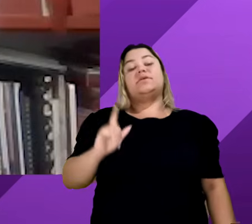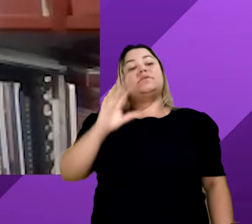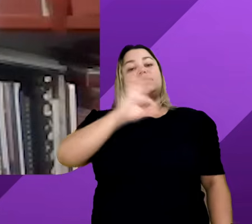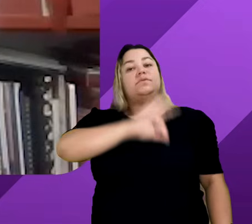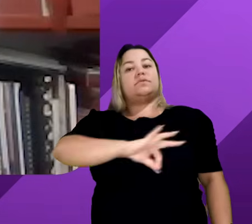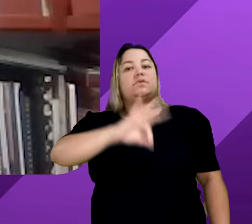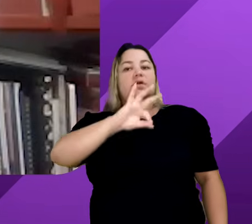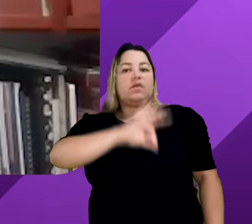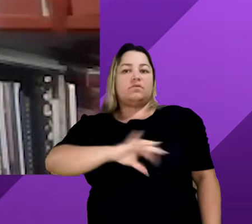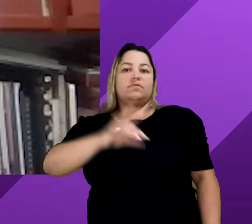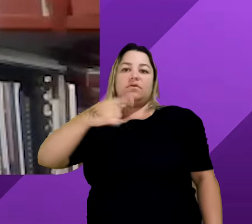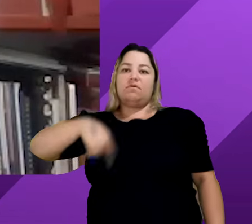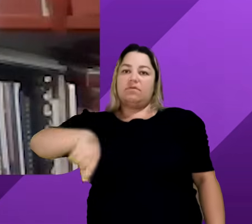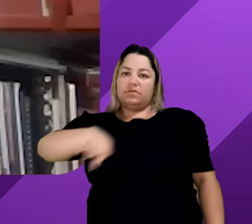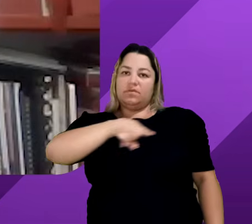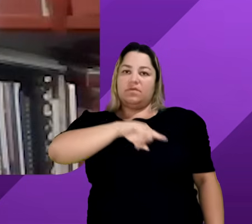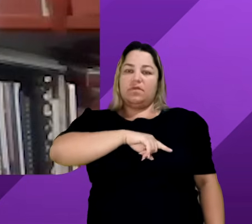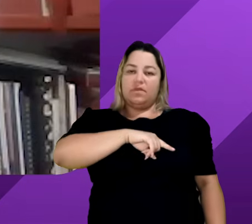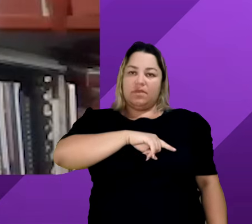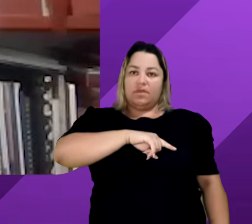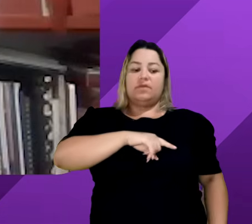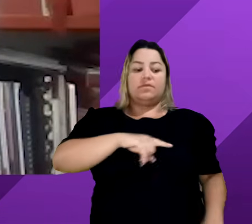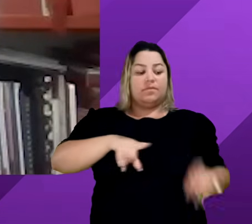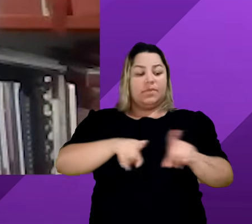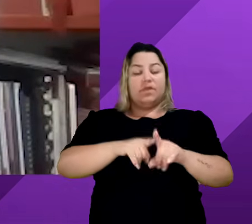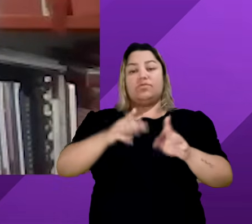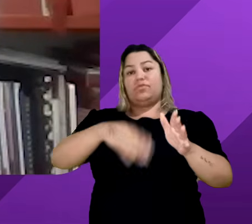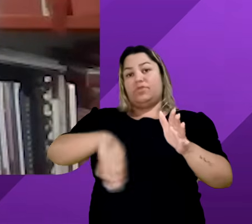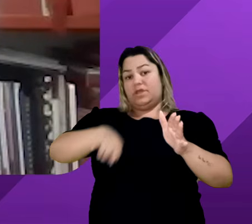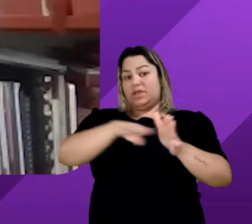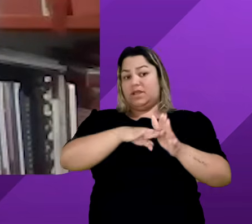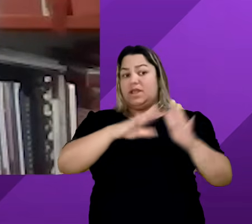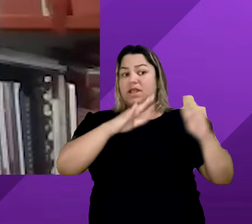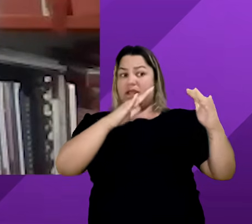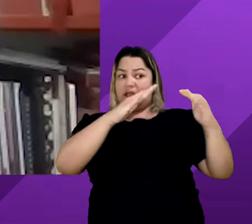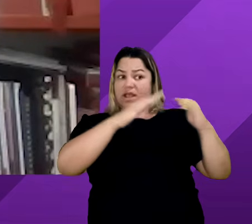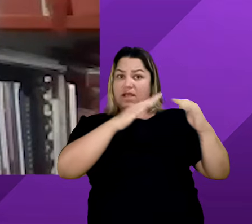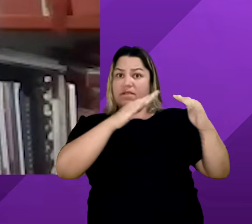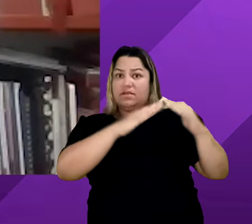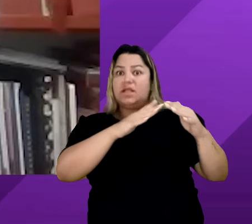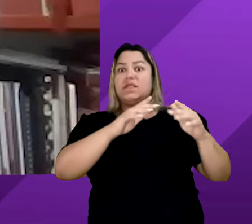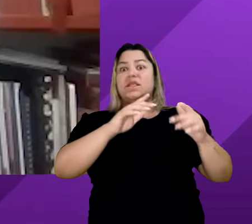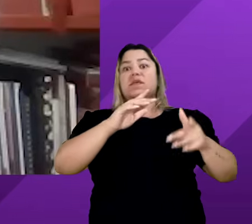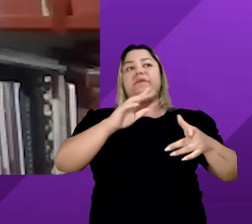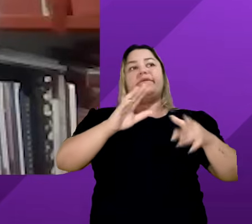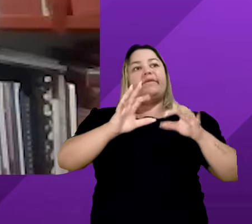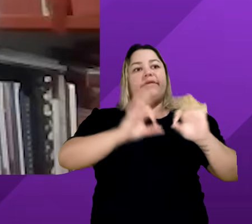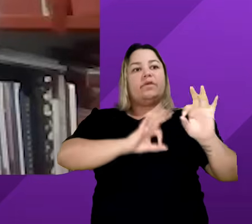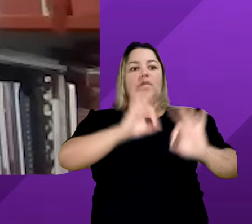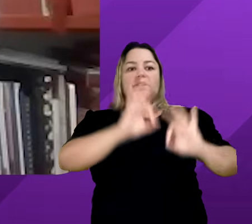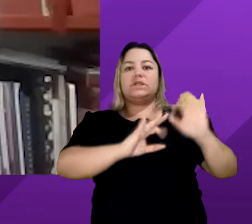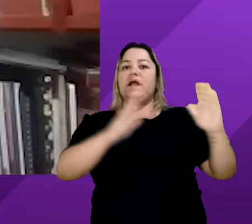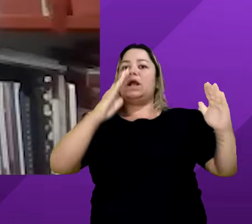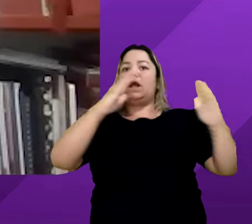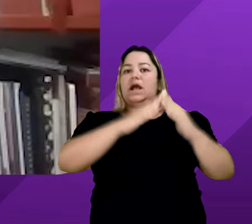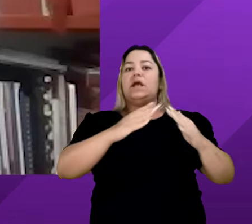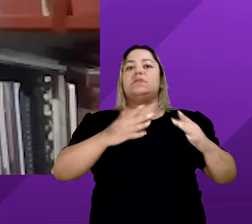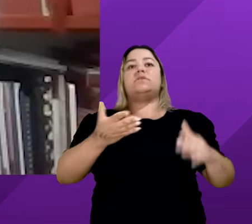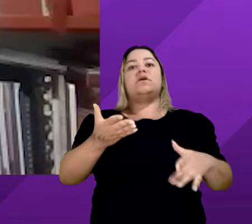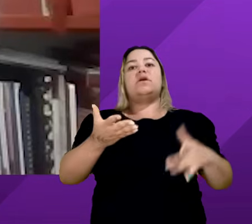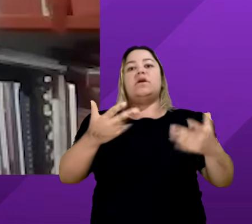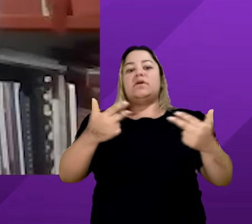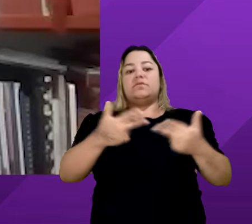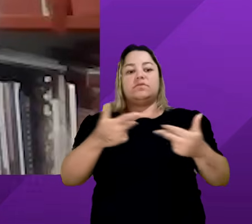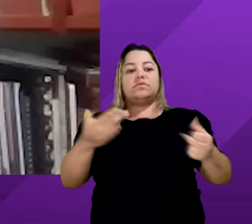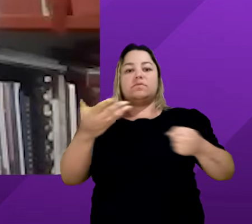mas em compensação, quando chega em casa, tem que lavar, tem que passar, tem que criar os filhos. tem que fazer tudo, levar menino para a escola,